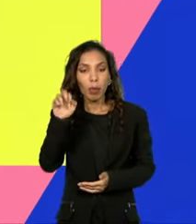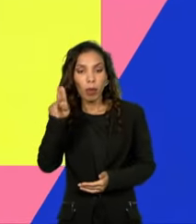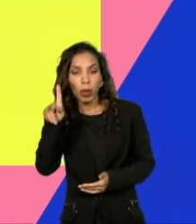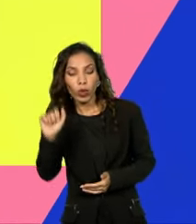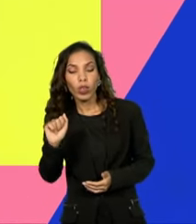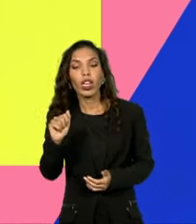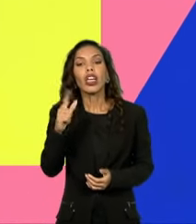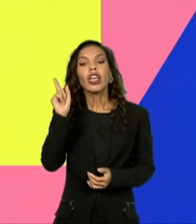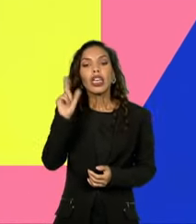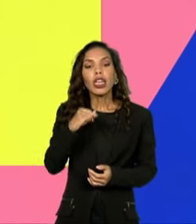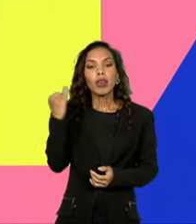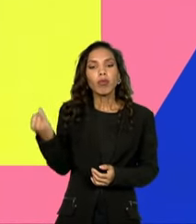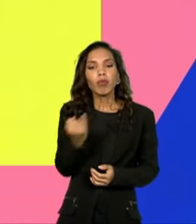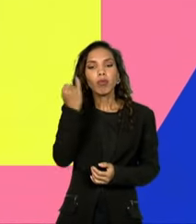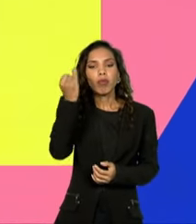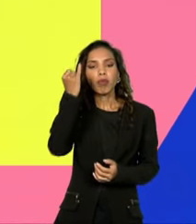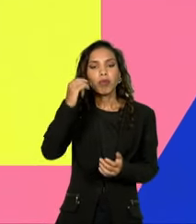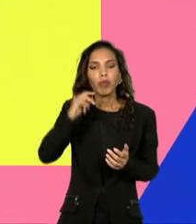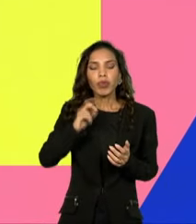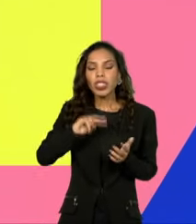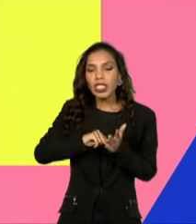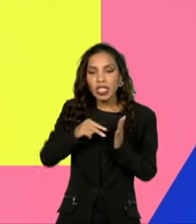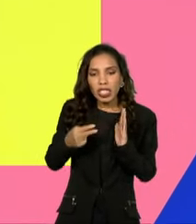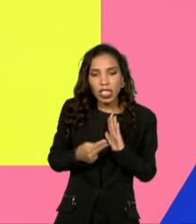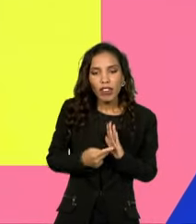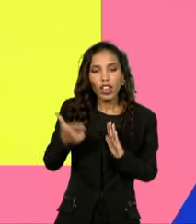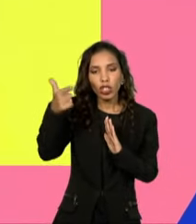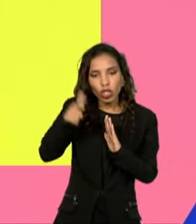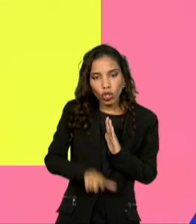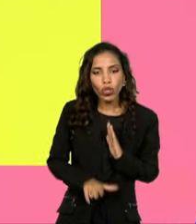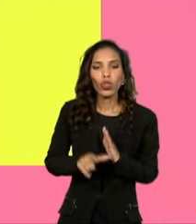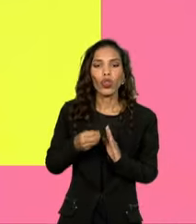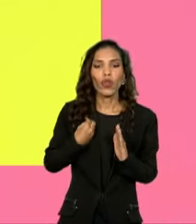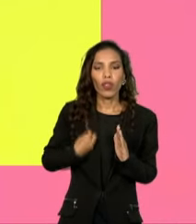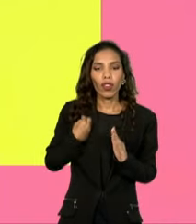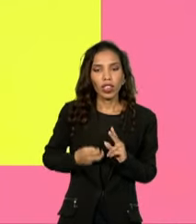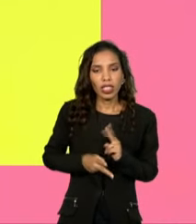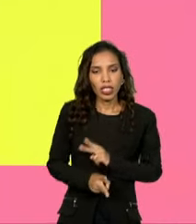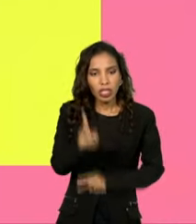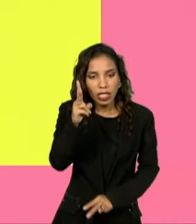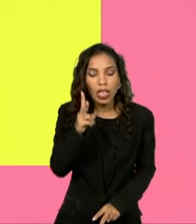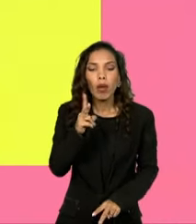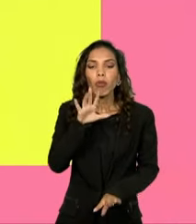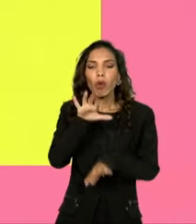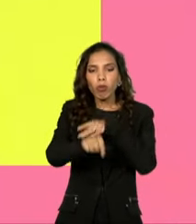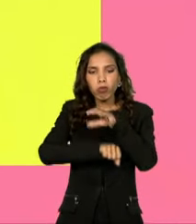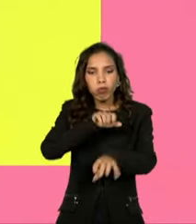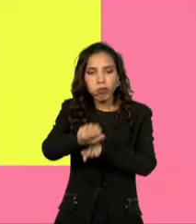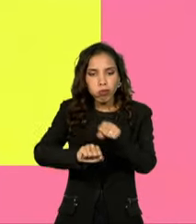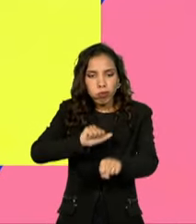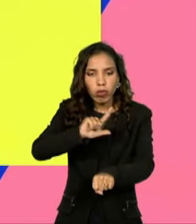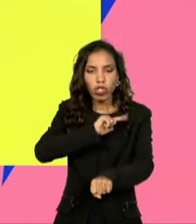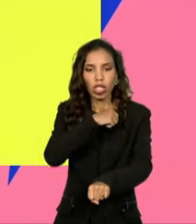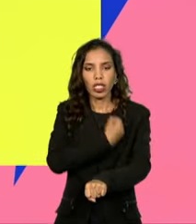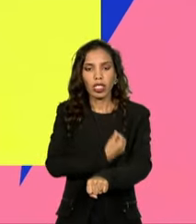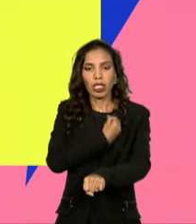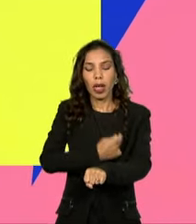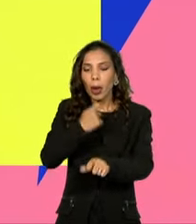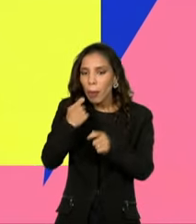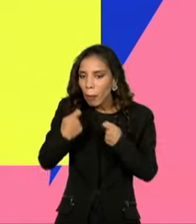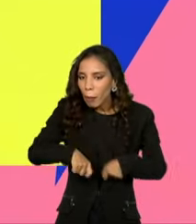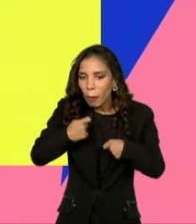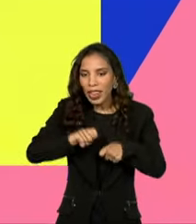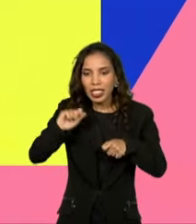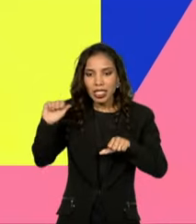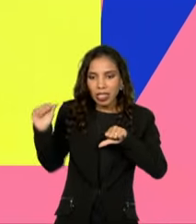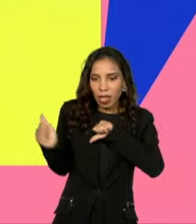ressaltando a importância do ressignificar a vida sempre. A busca do sentido de existir precisa ser atualizada constantemente. Uhum. É isso,